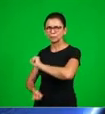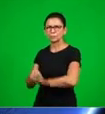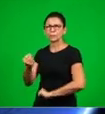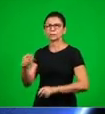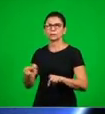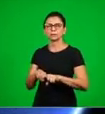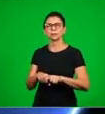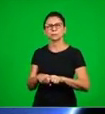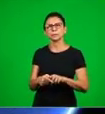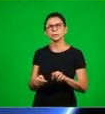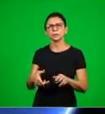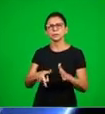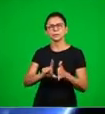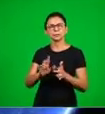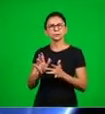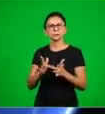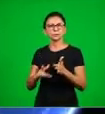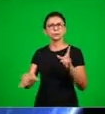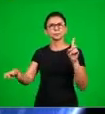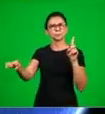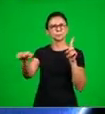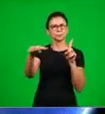na cruz do Calvário.